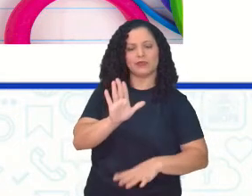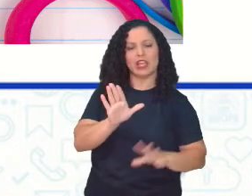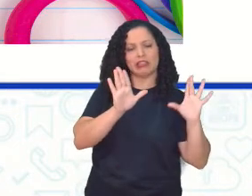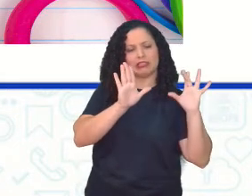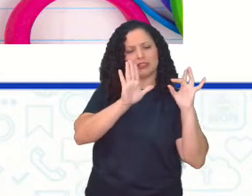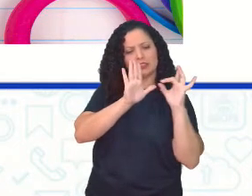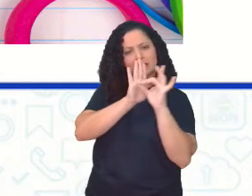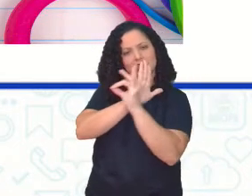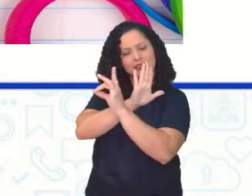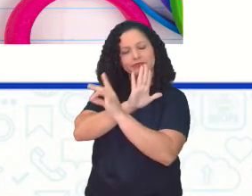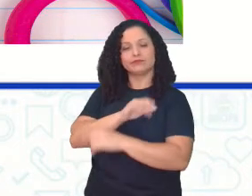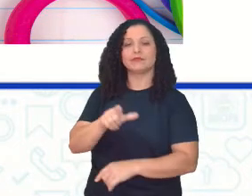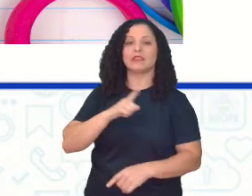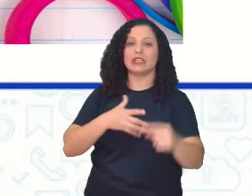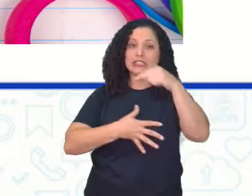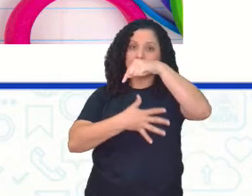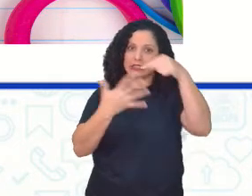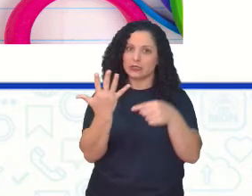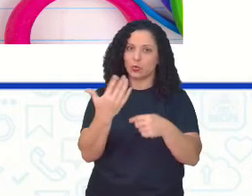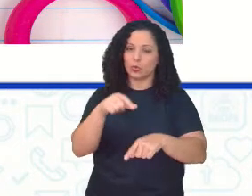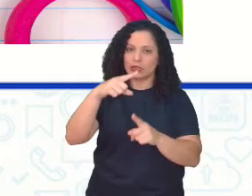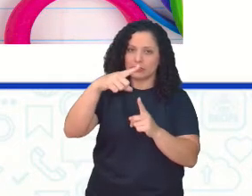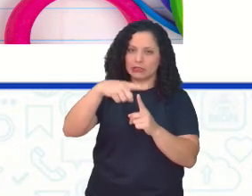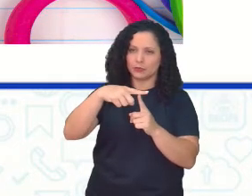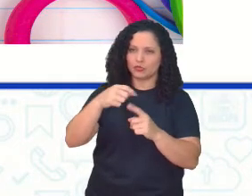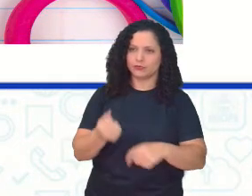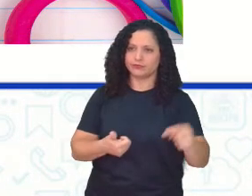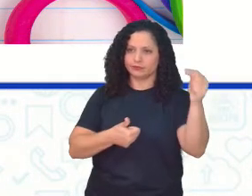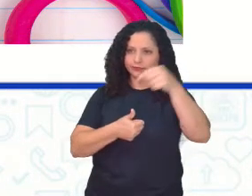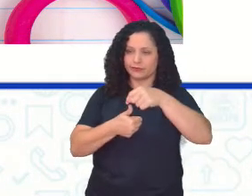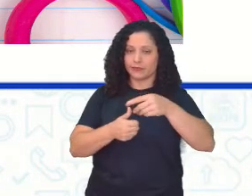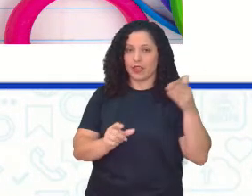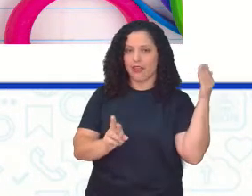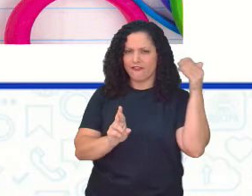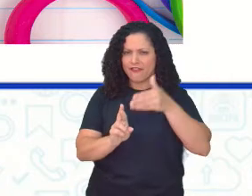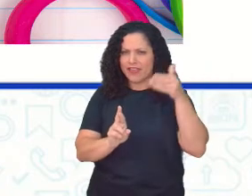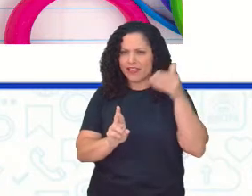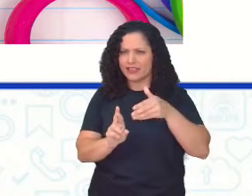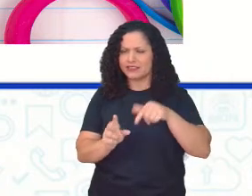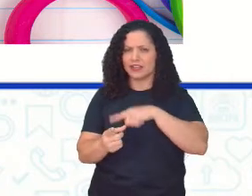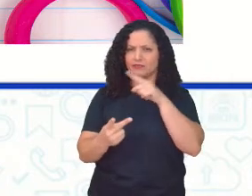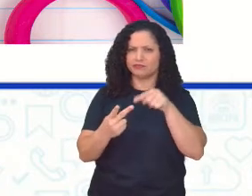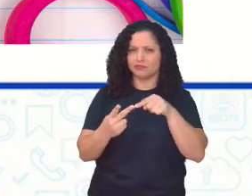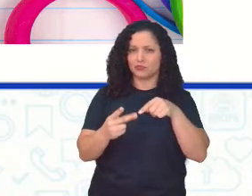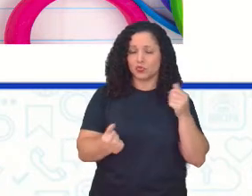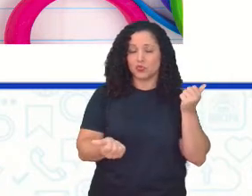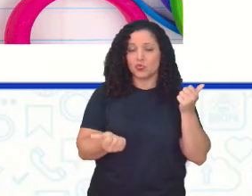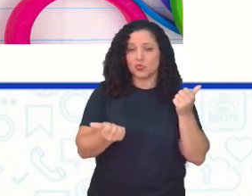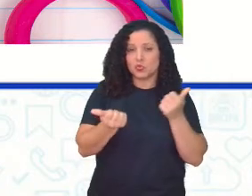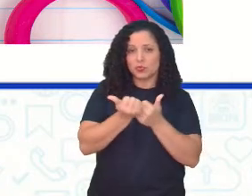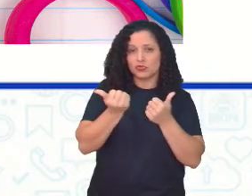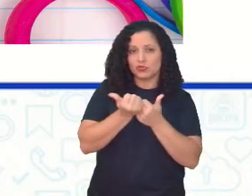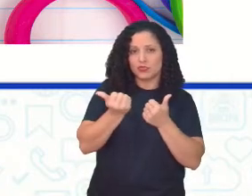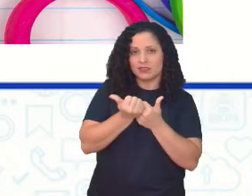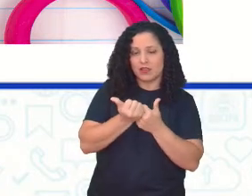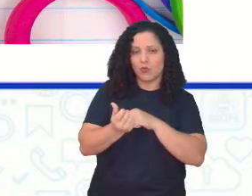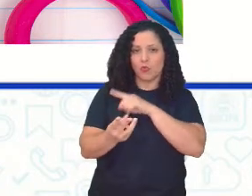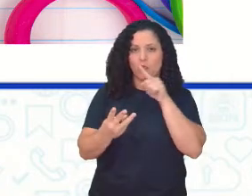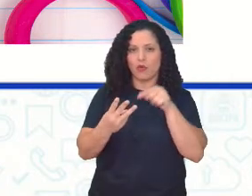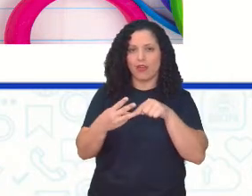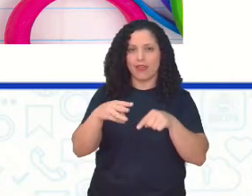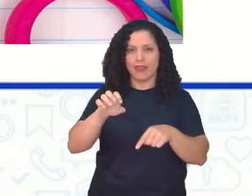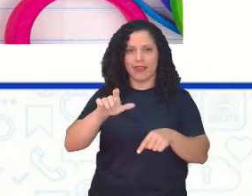5 tipos de coesão, né? A coesão por referência, por substituição, por